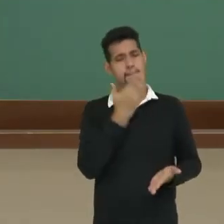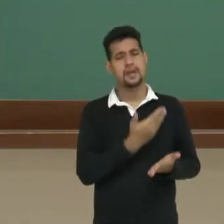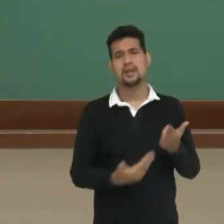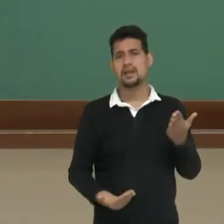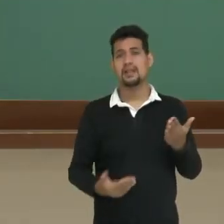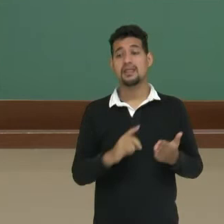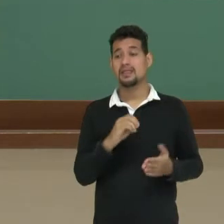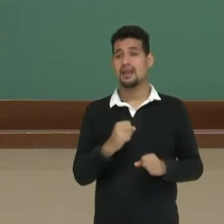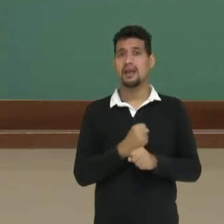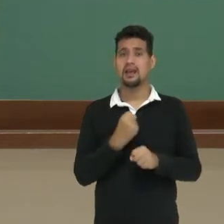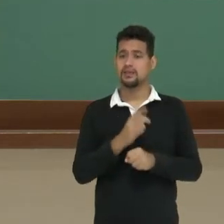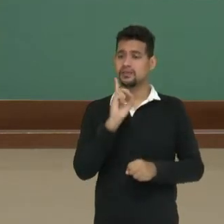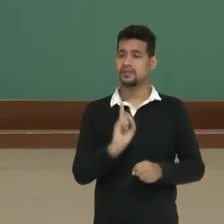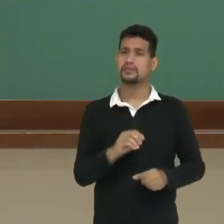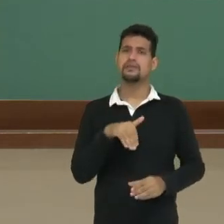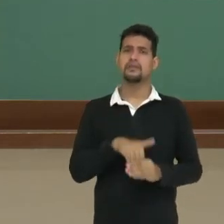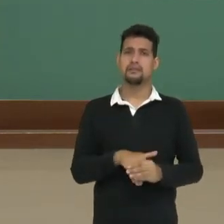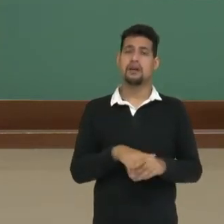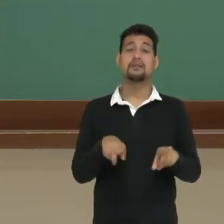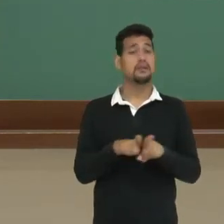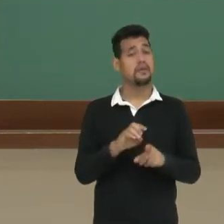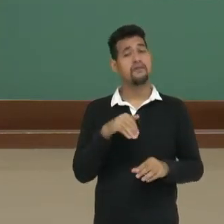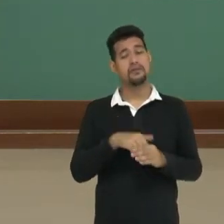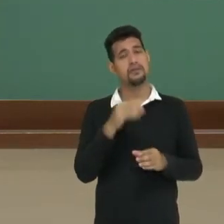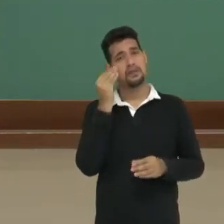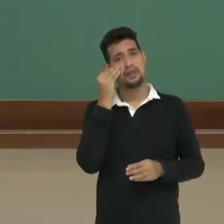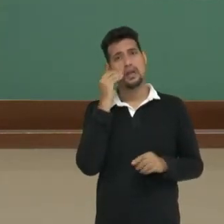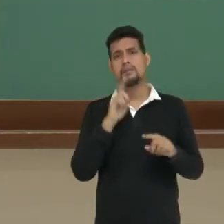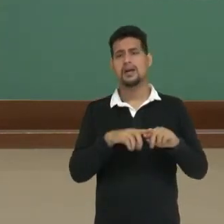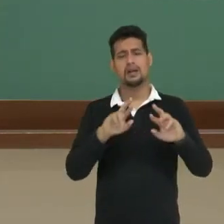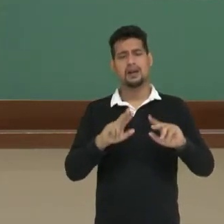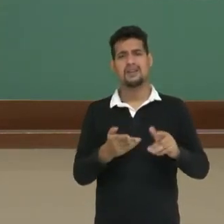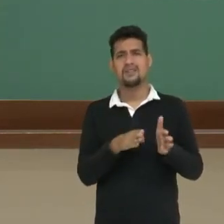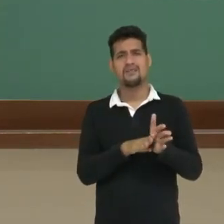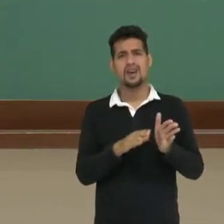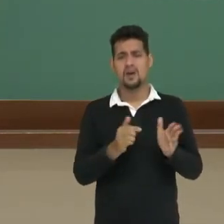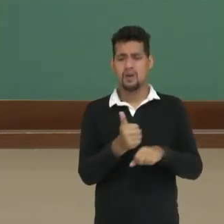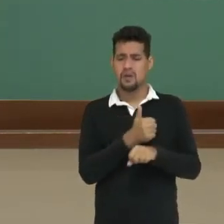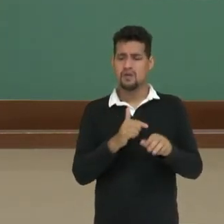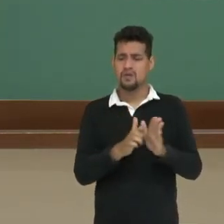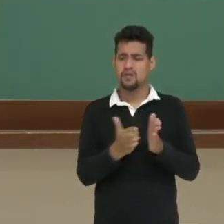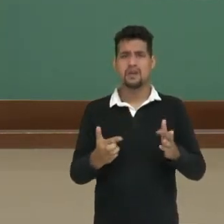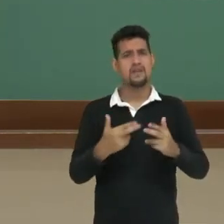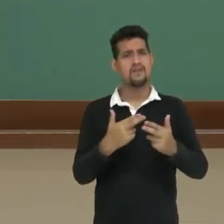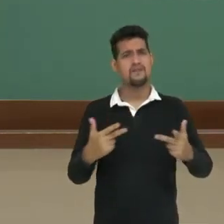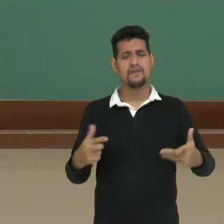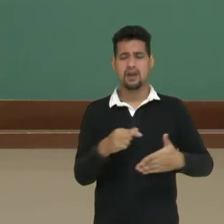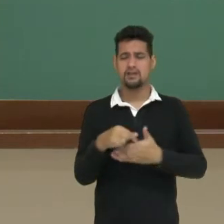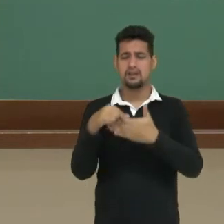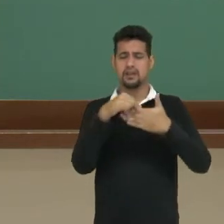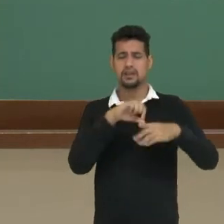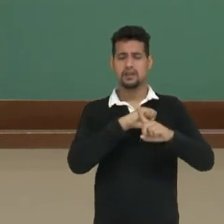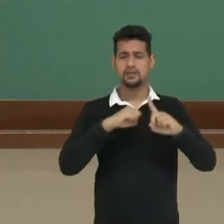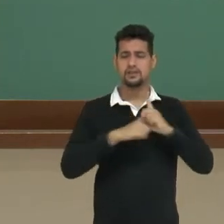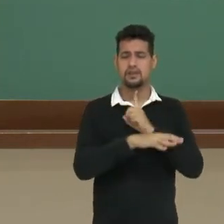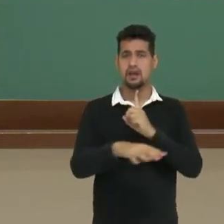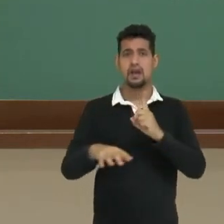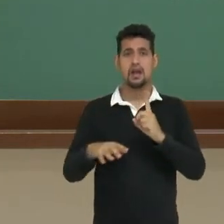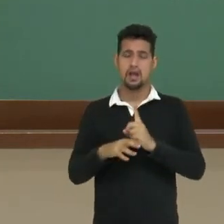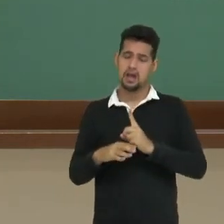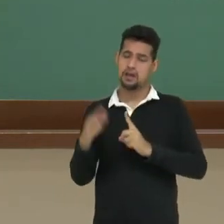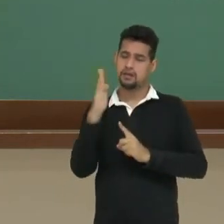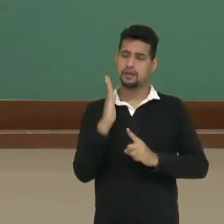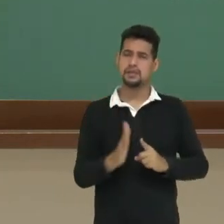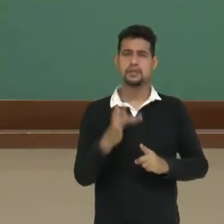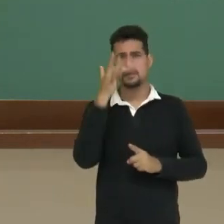até 10 anos o seu direito de votar e de serem votados. Também isso atingiu jornalistas e outros líderes sociais ao longo do Brasil.